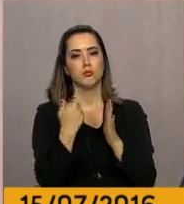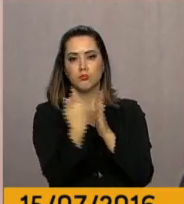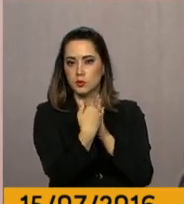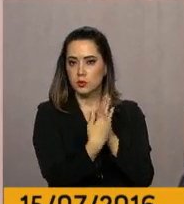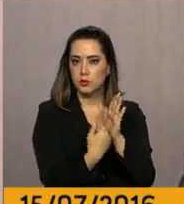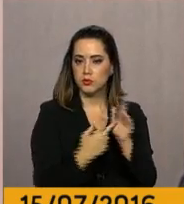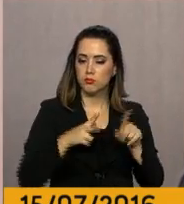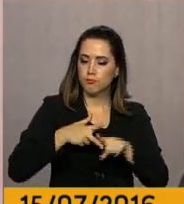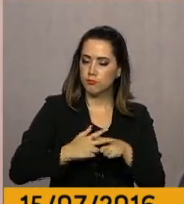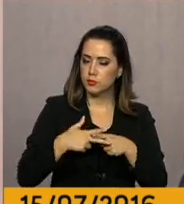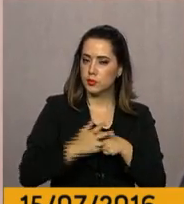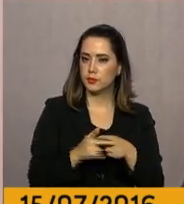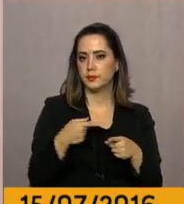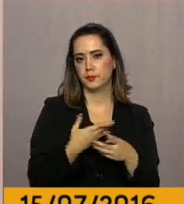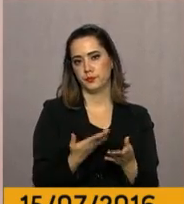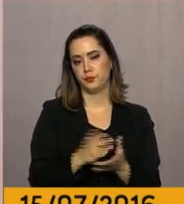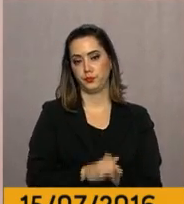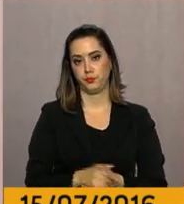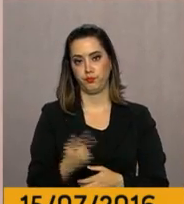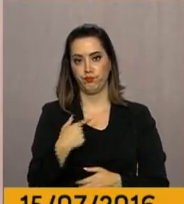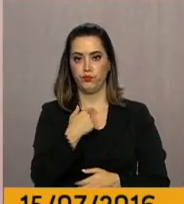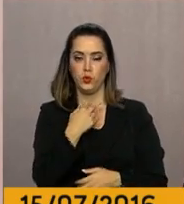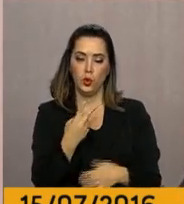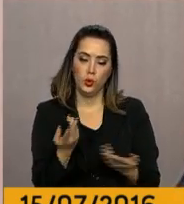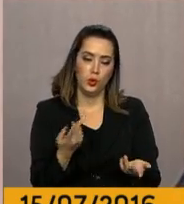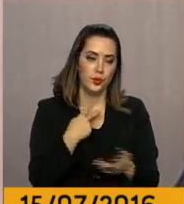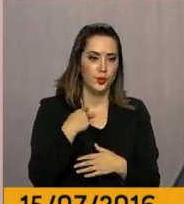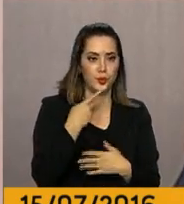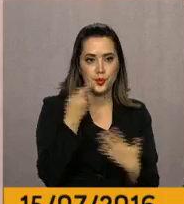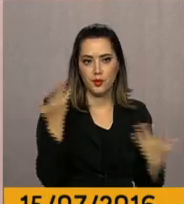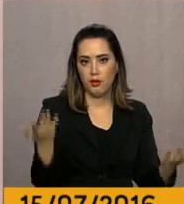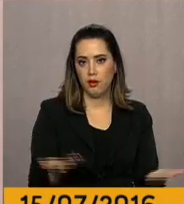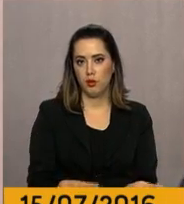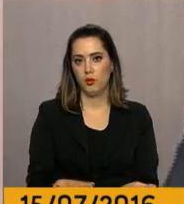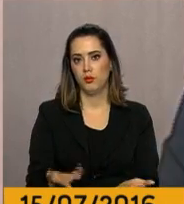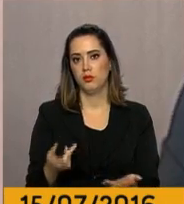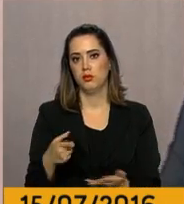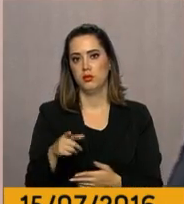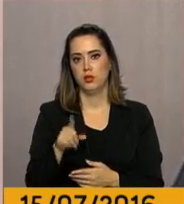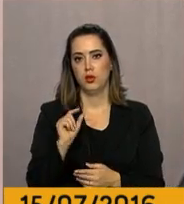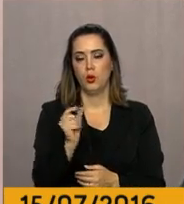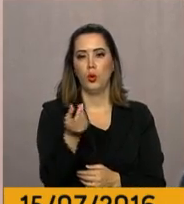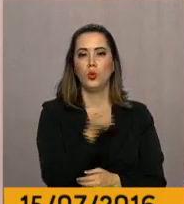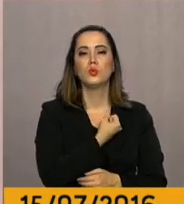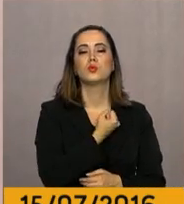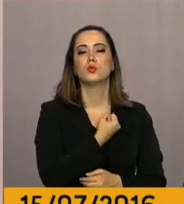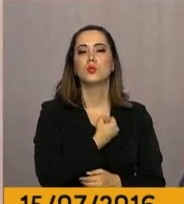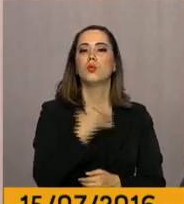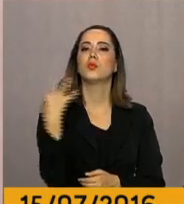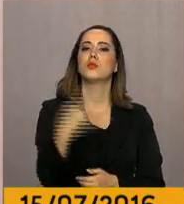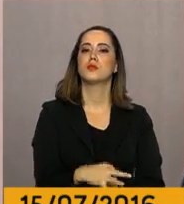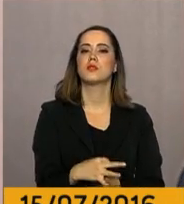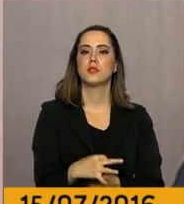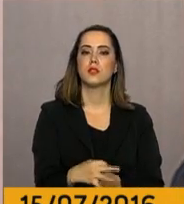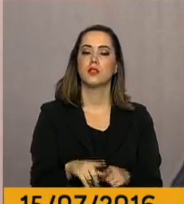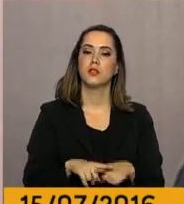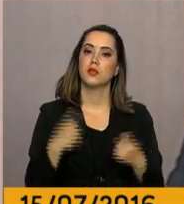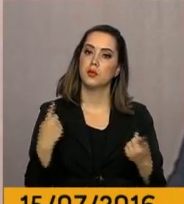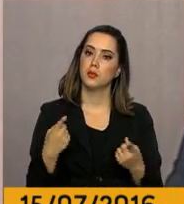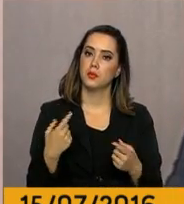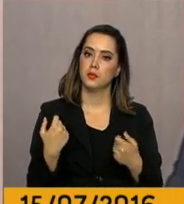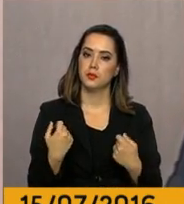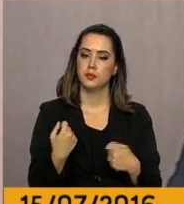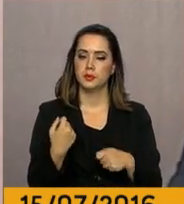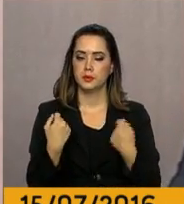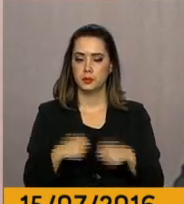das vagas remanescentes. Eu não posso fixar nesse instante o quantitativo, que tudo dependerá dessa